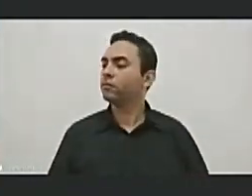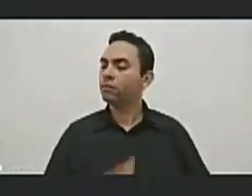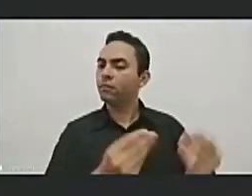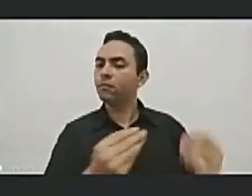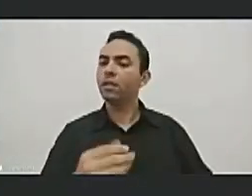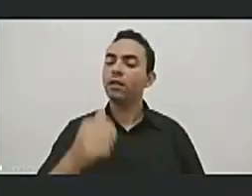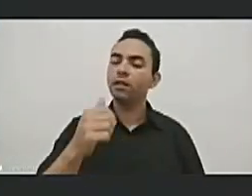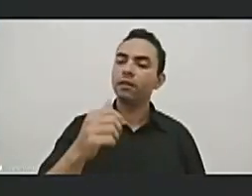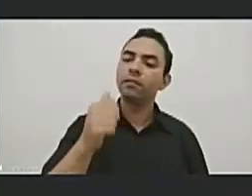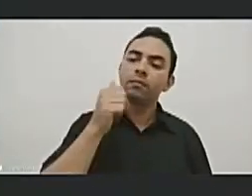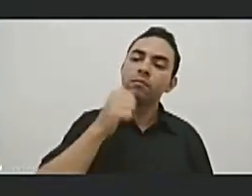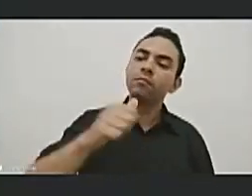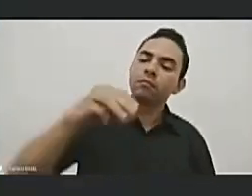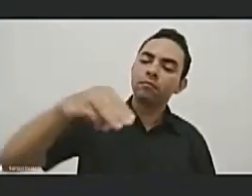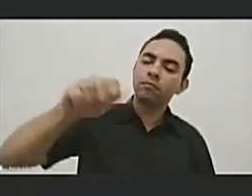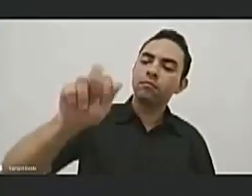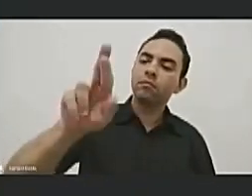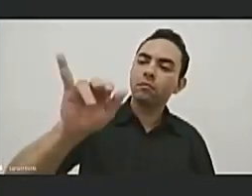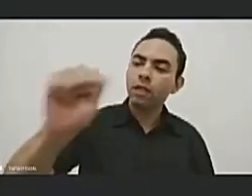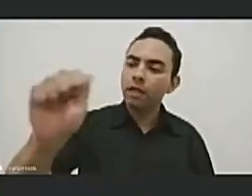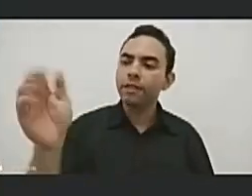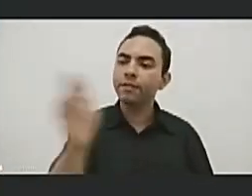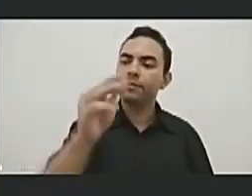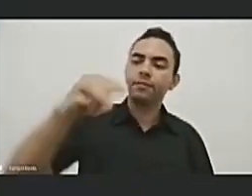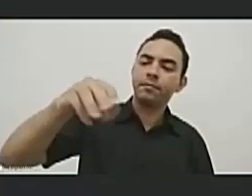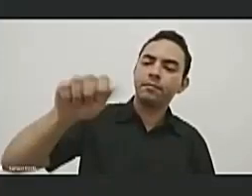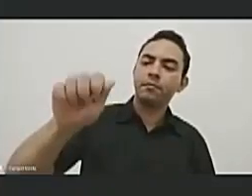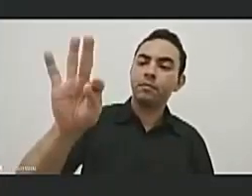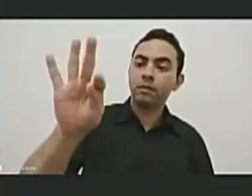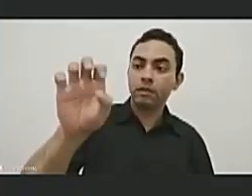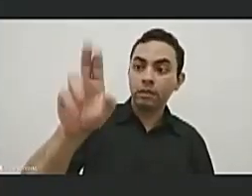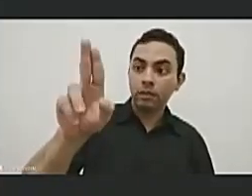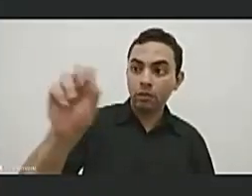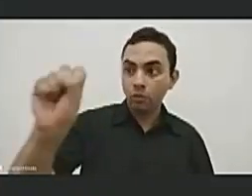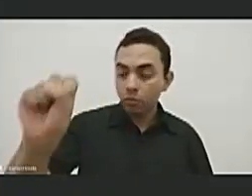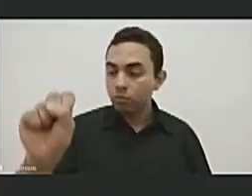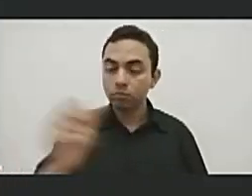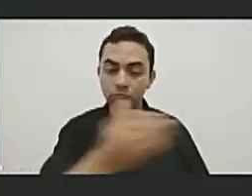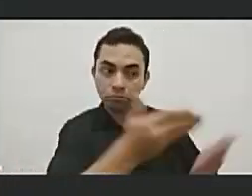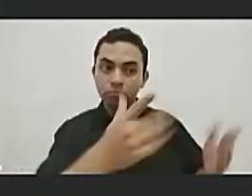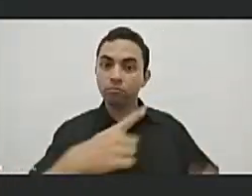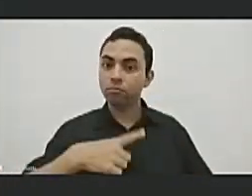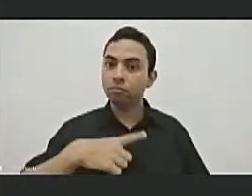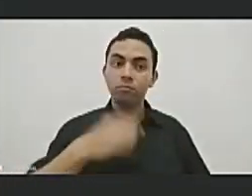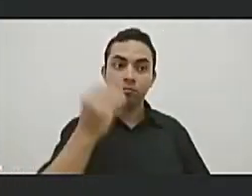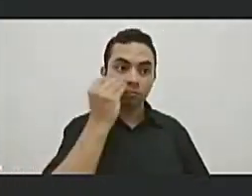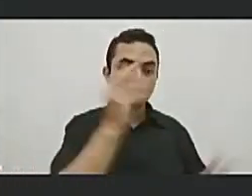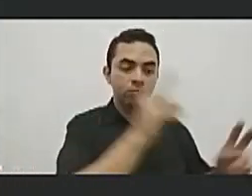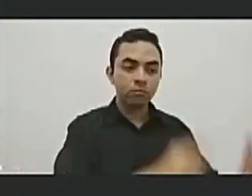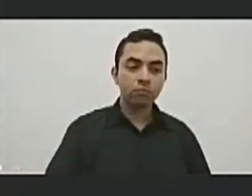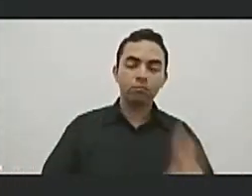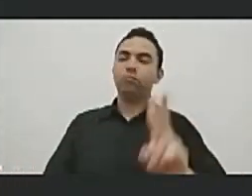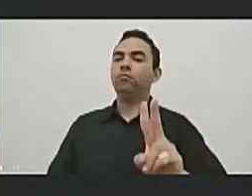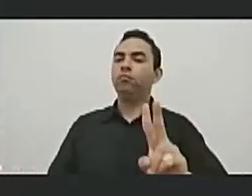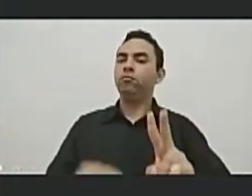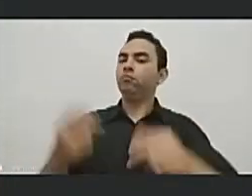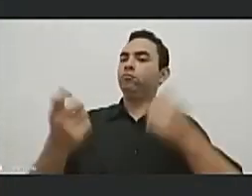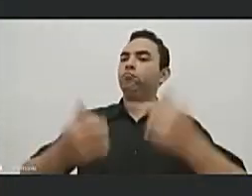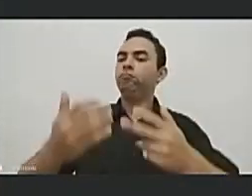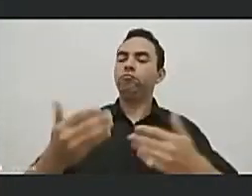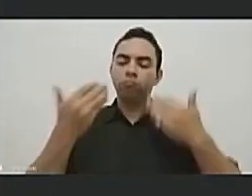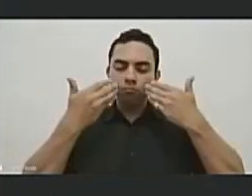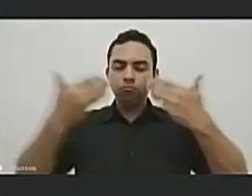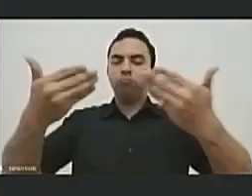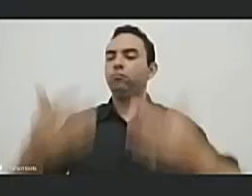Eles vieram para nos representar ó elas estão aqui e a gente que é o quê